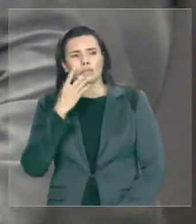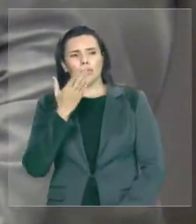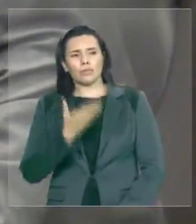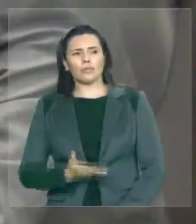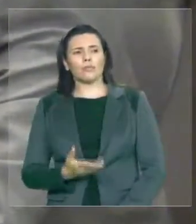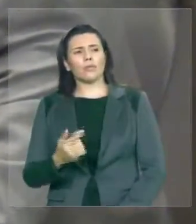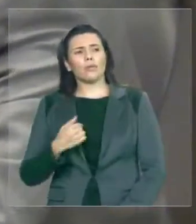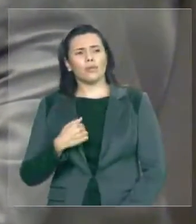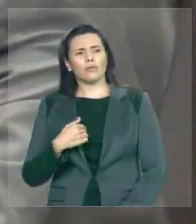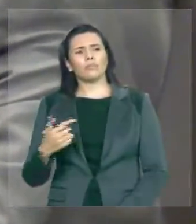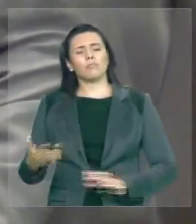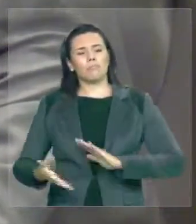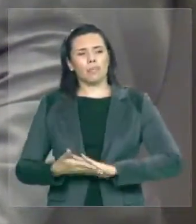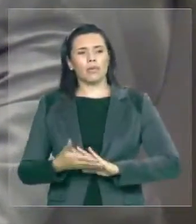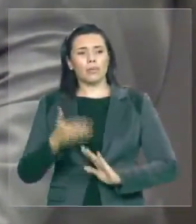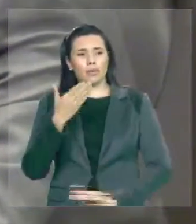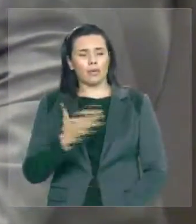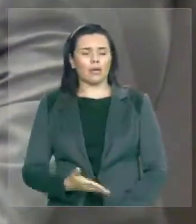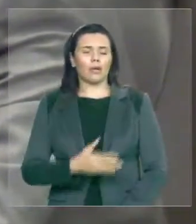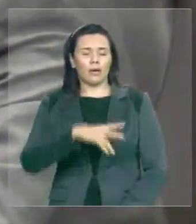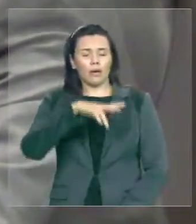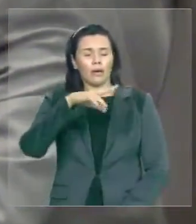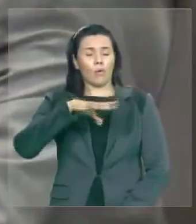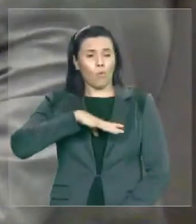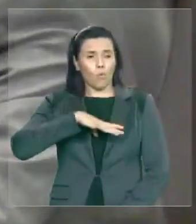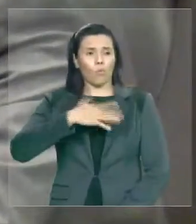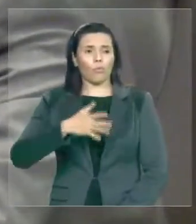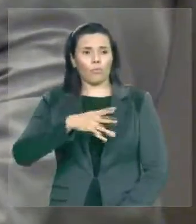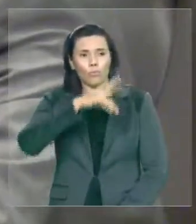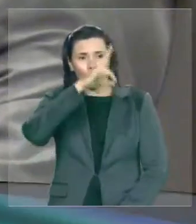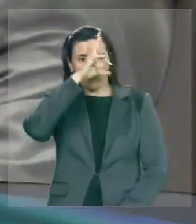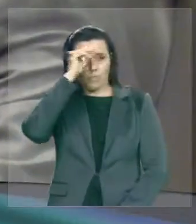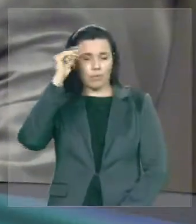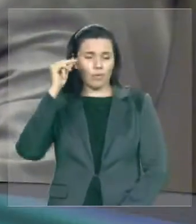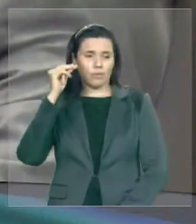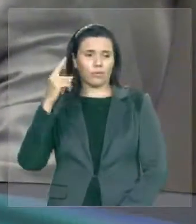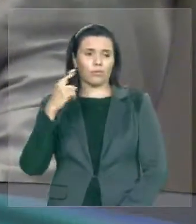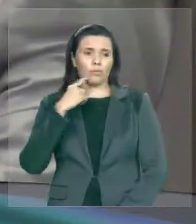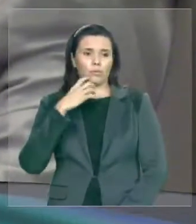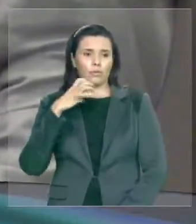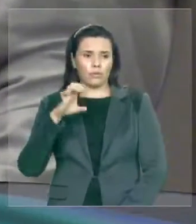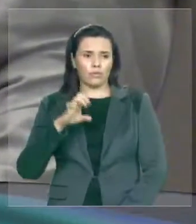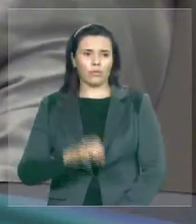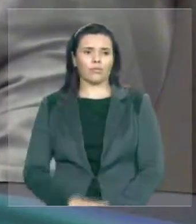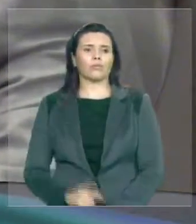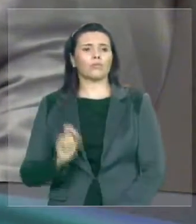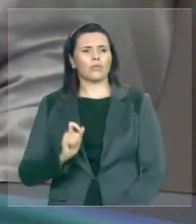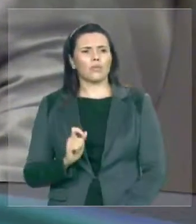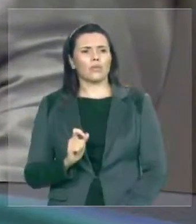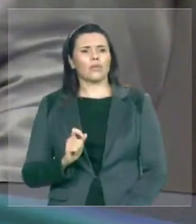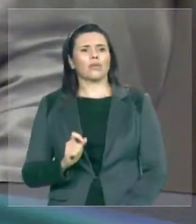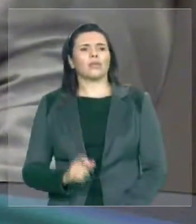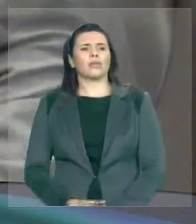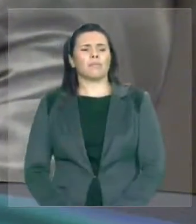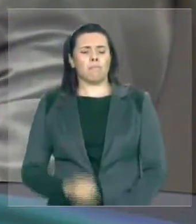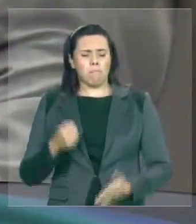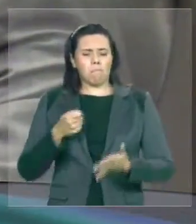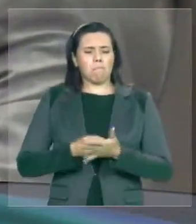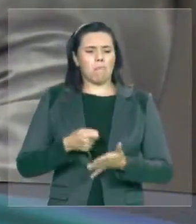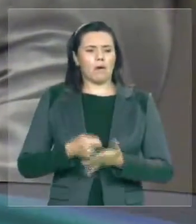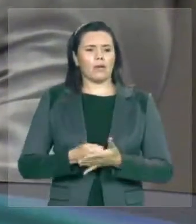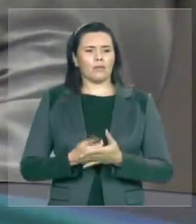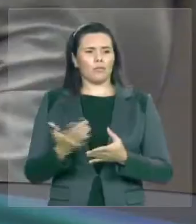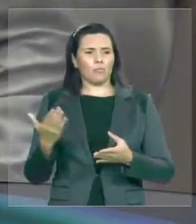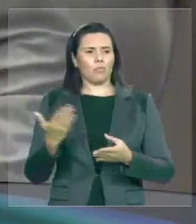Edivaldo Holanda Júnior está tendo, no sentido de garantir este processo, até para ter